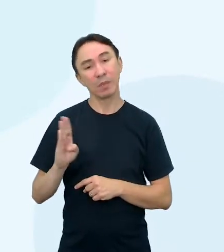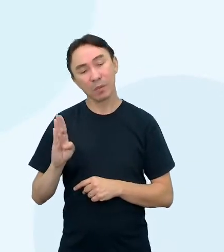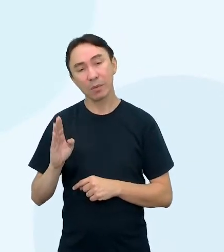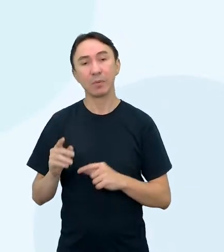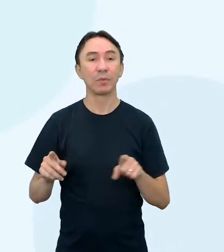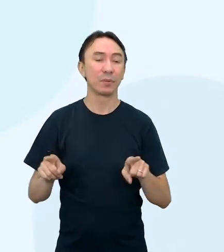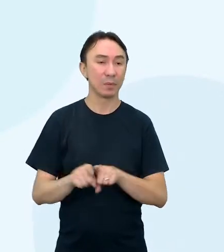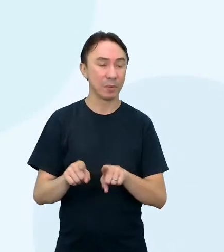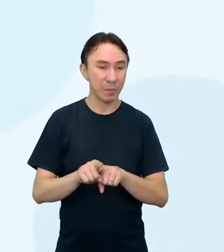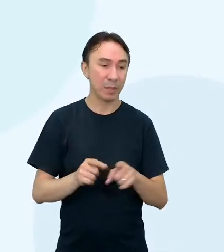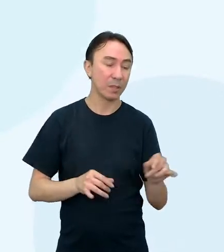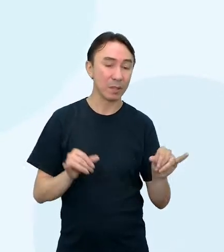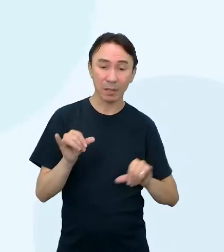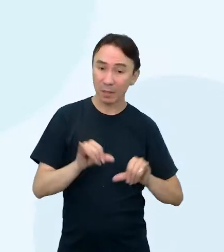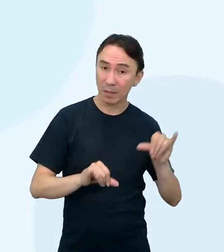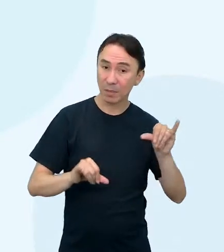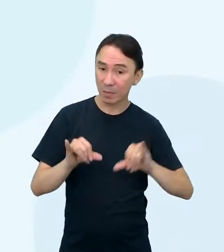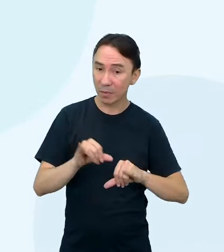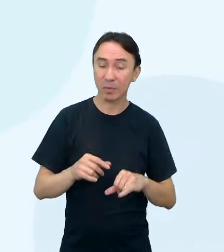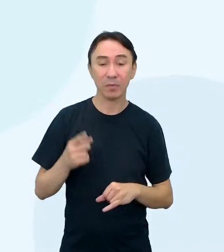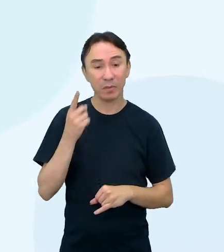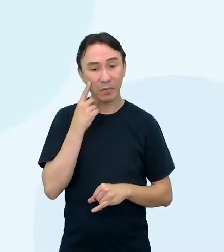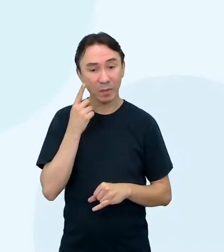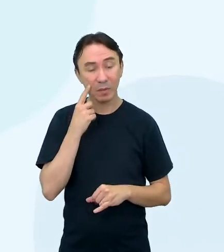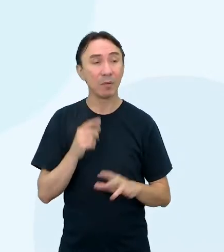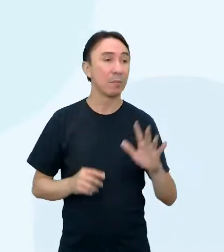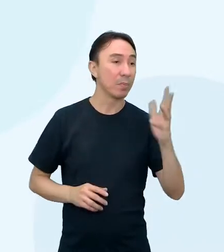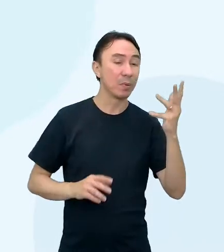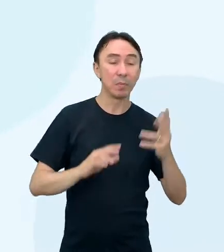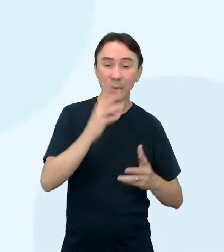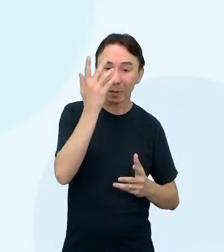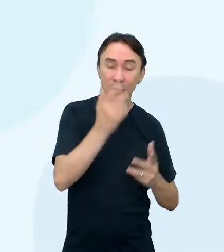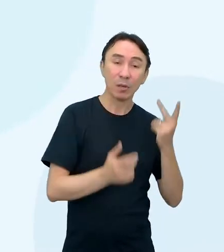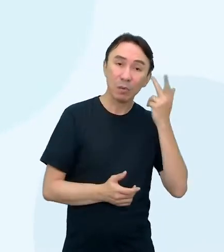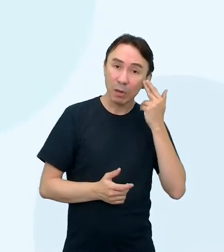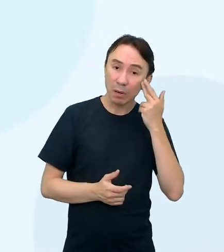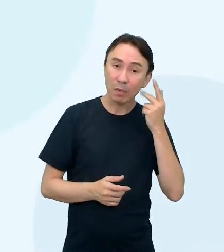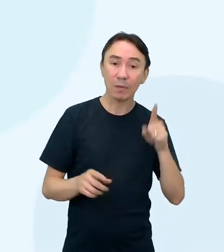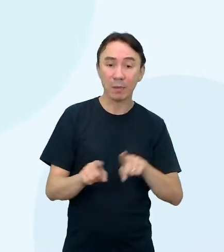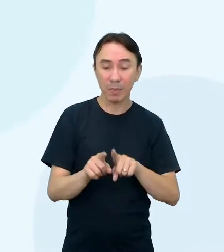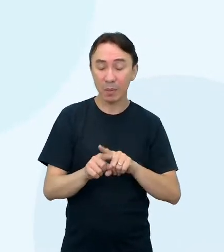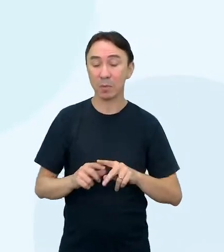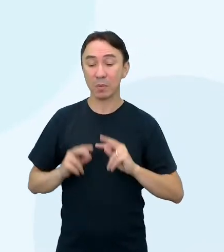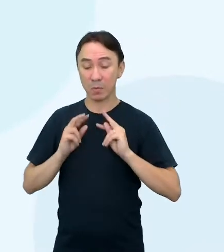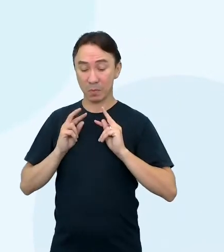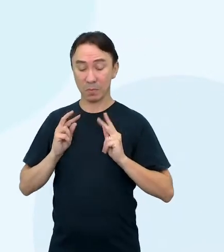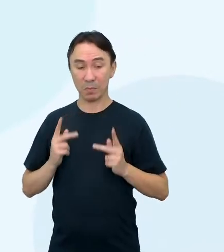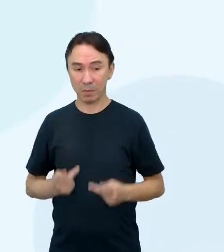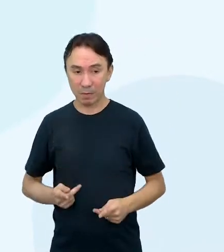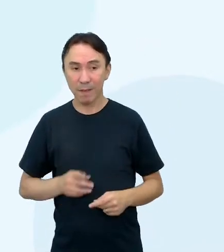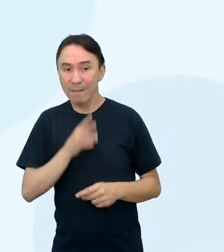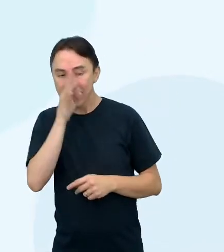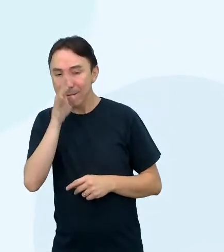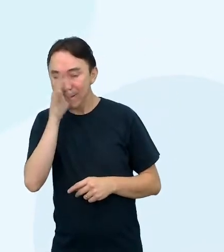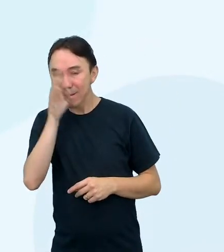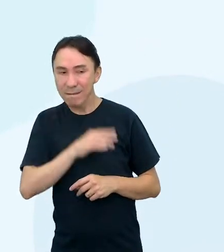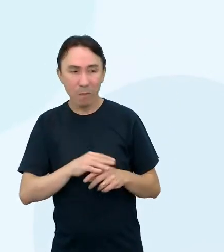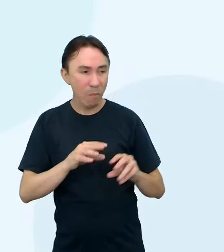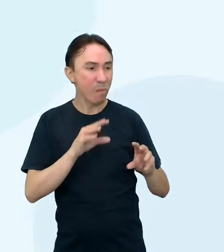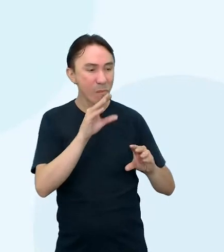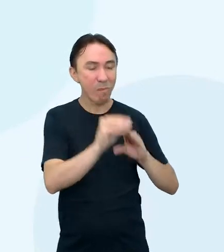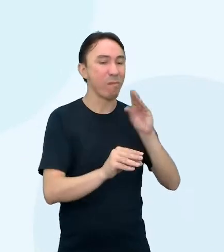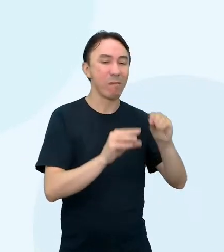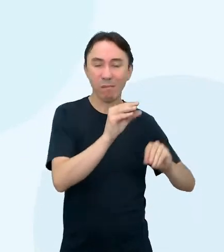os efeitos de fenômenos naturais e da interferência humana sobre esses ciclos para